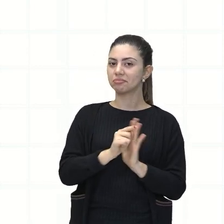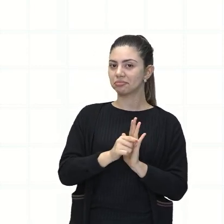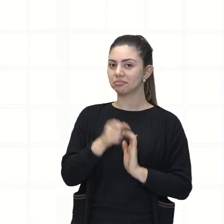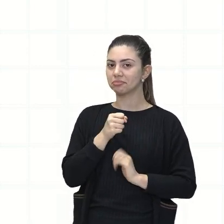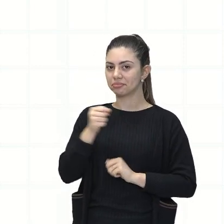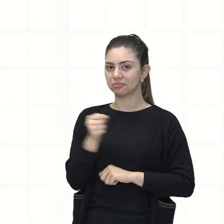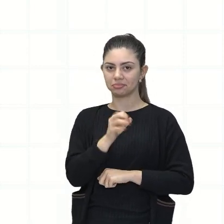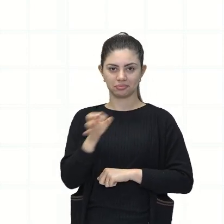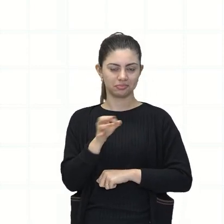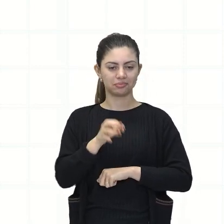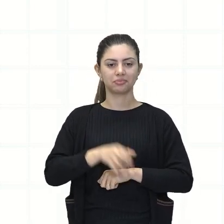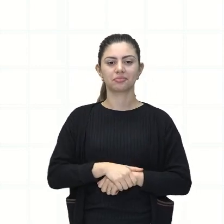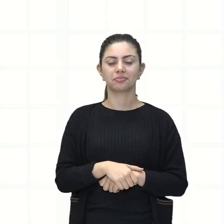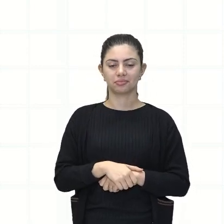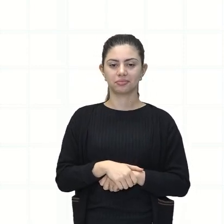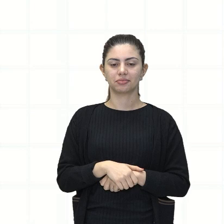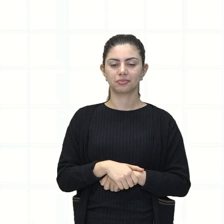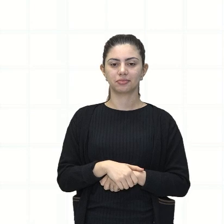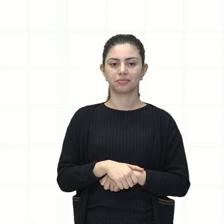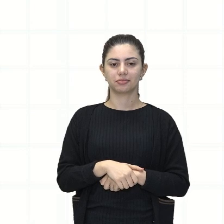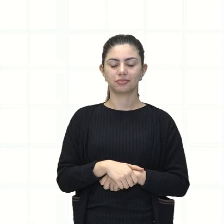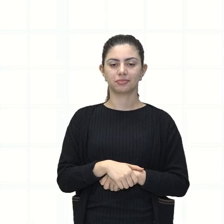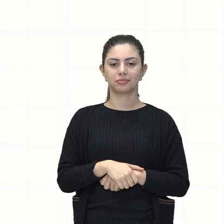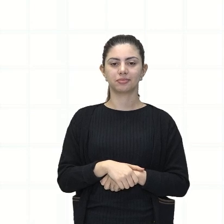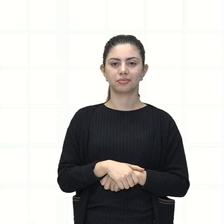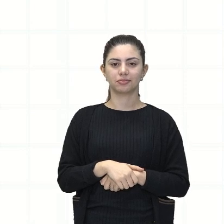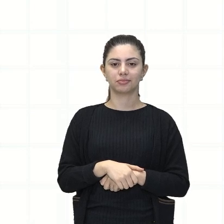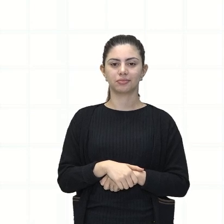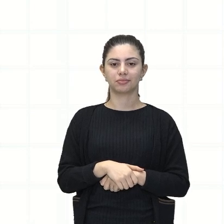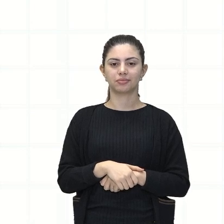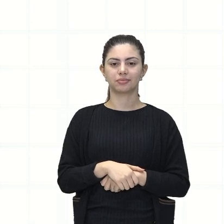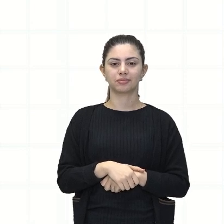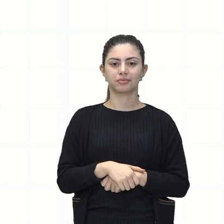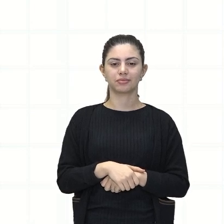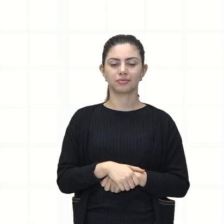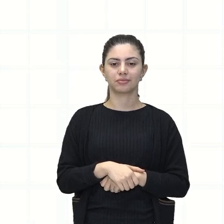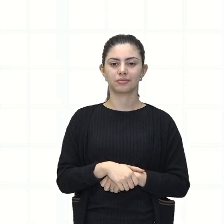jornalístico, certo? Review, resenha.